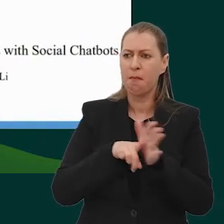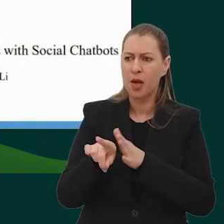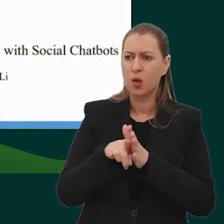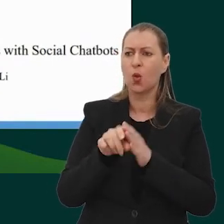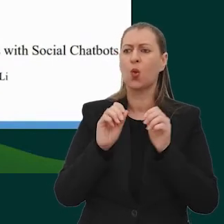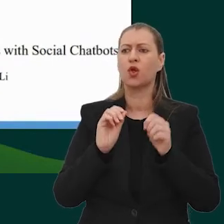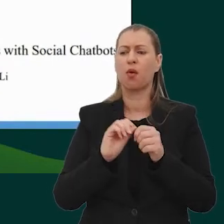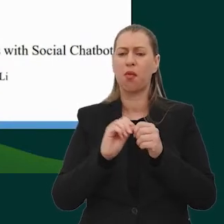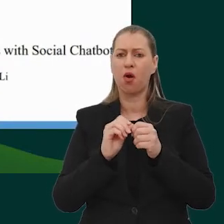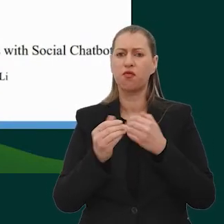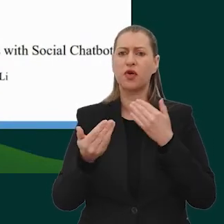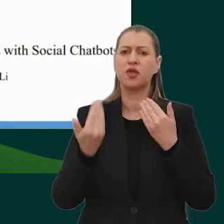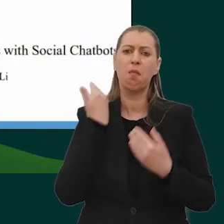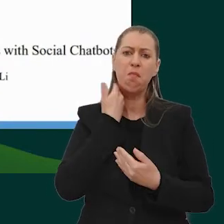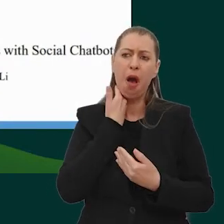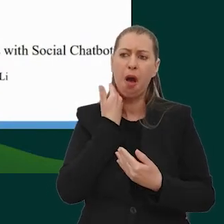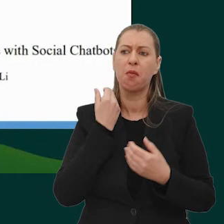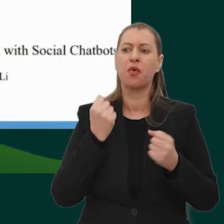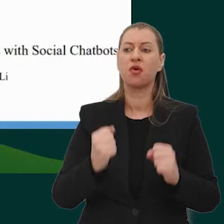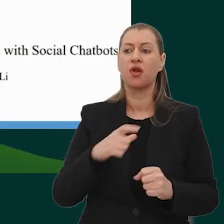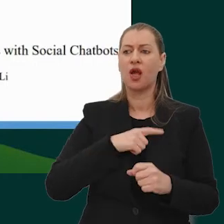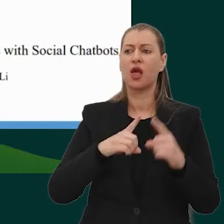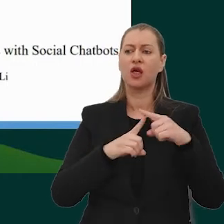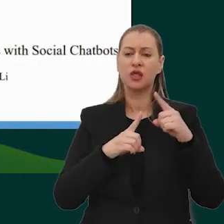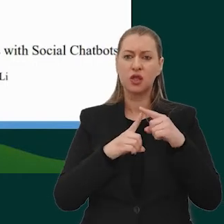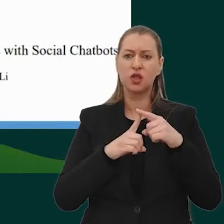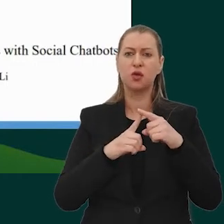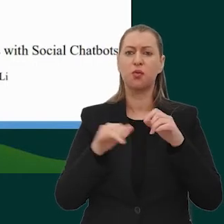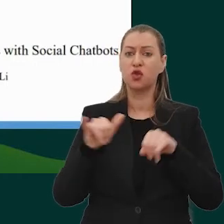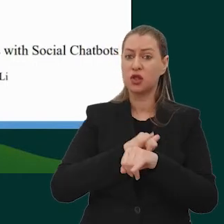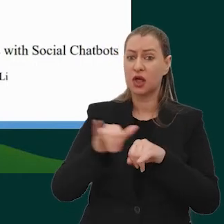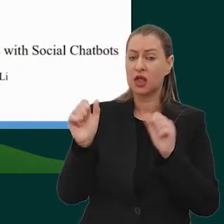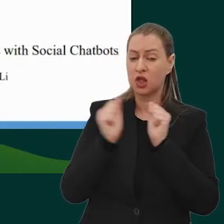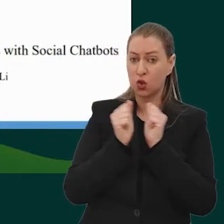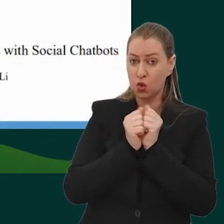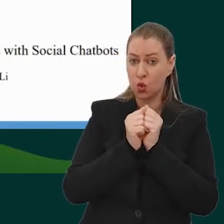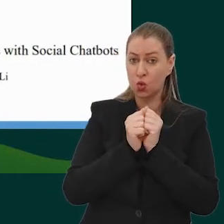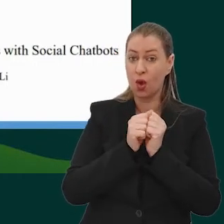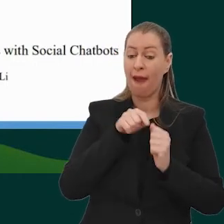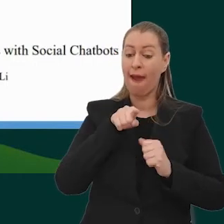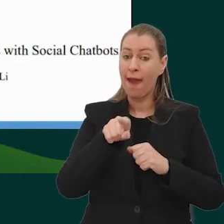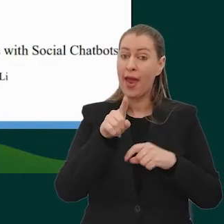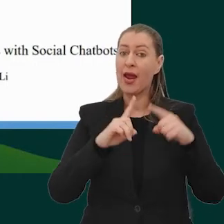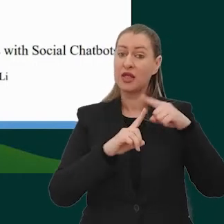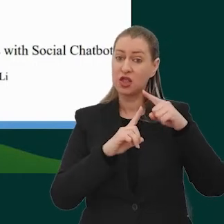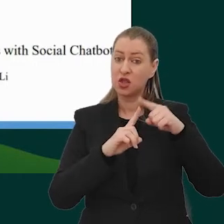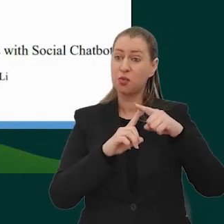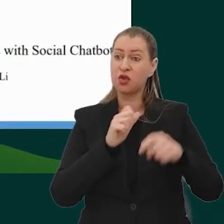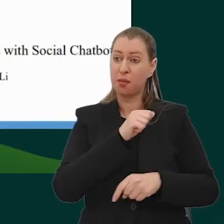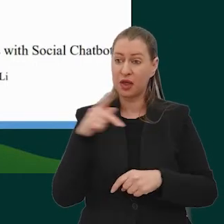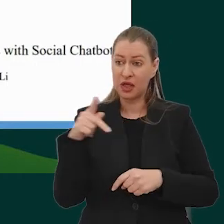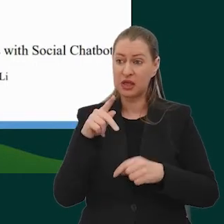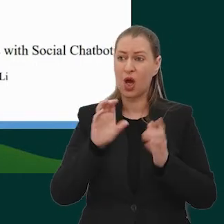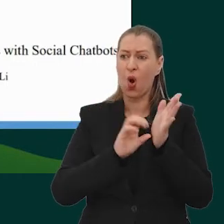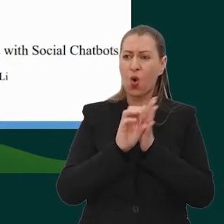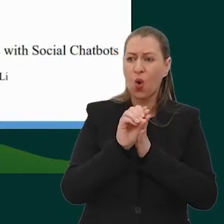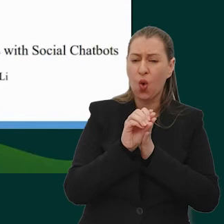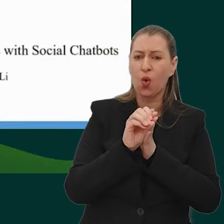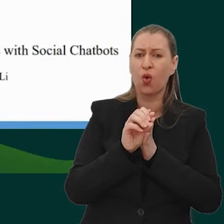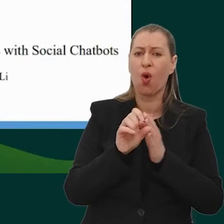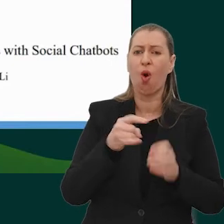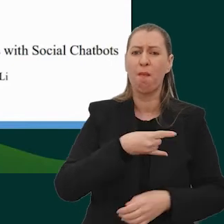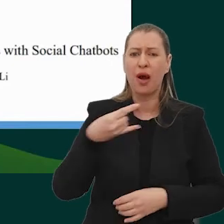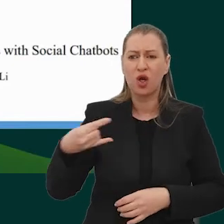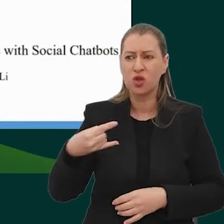podem fazer alguns diálogos, e ele tem esse tipo de estratégia junto, né? Esse tipo de aplicação, Google,